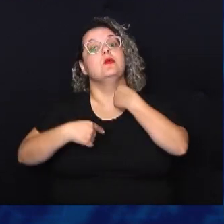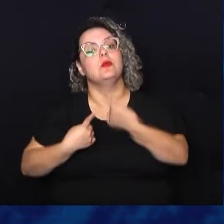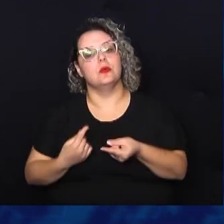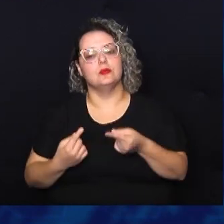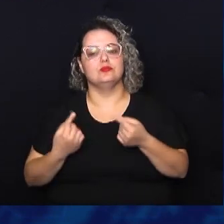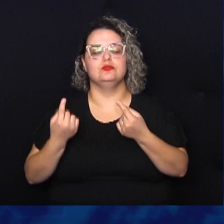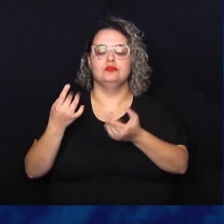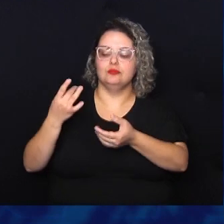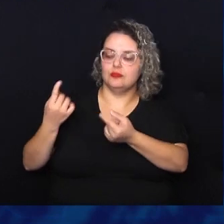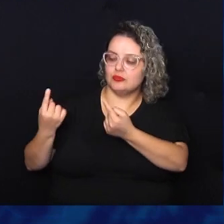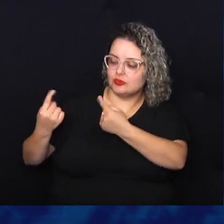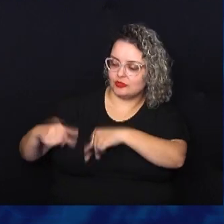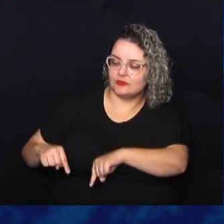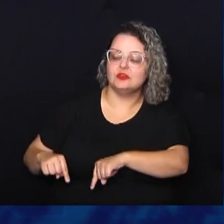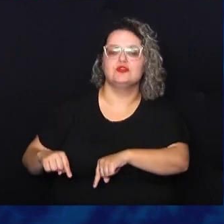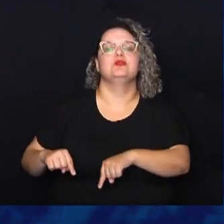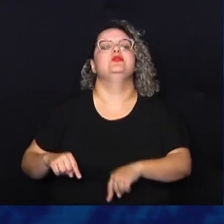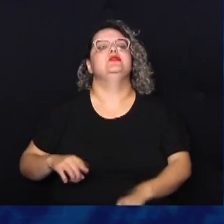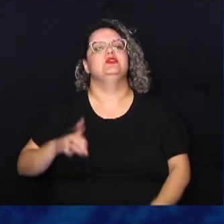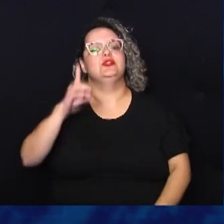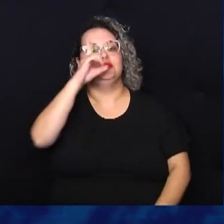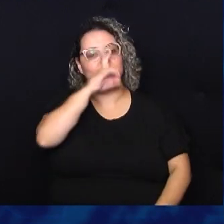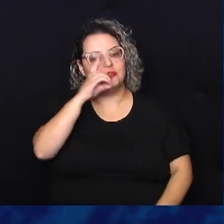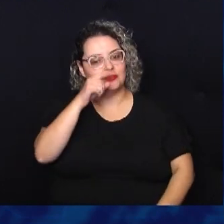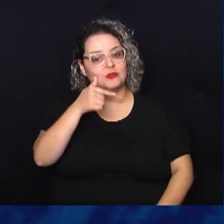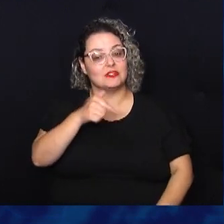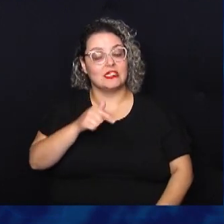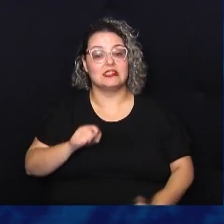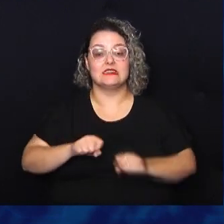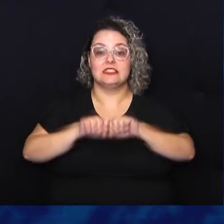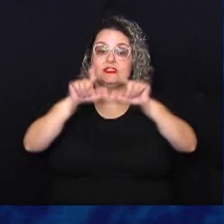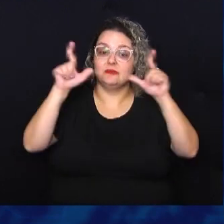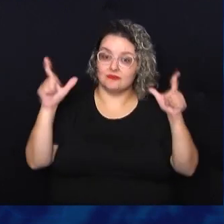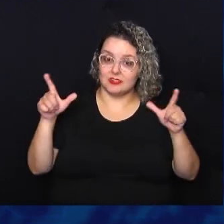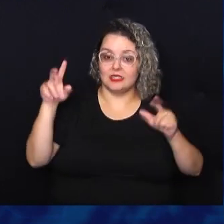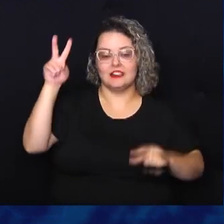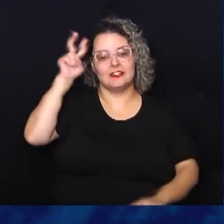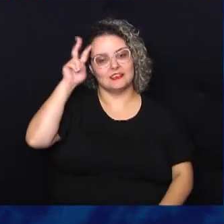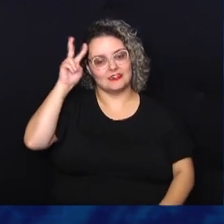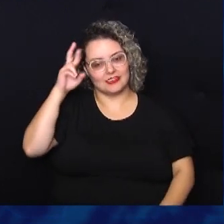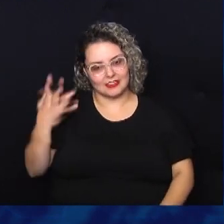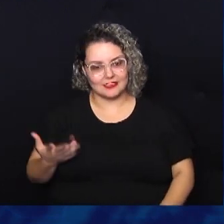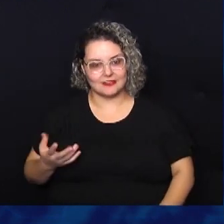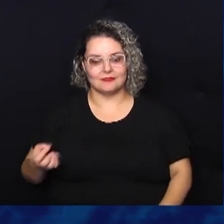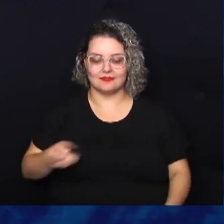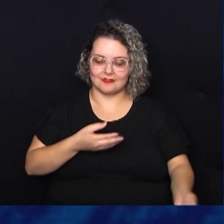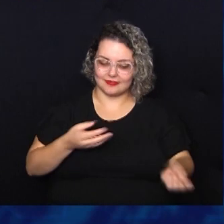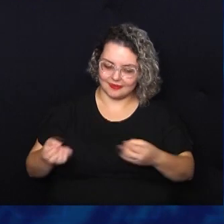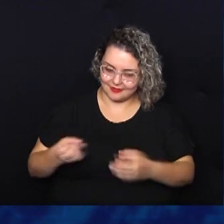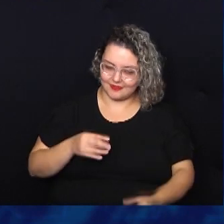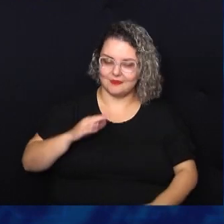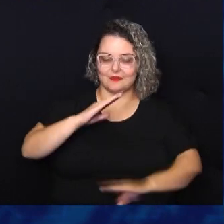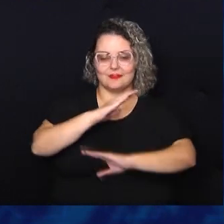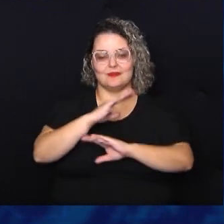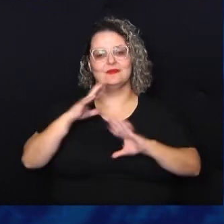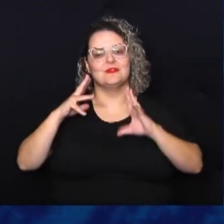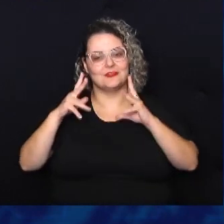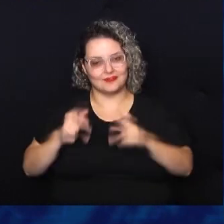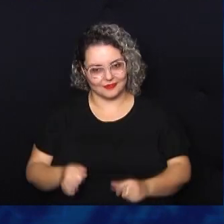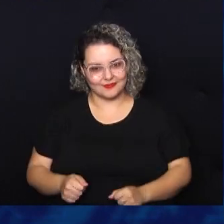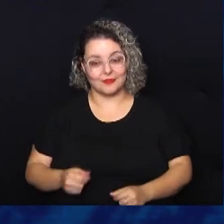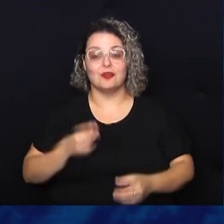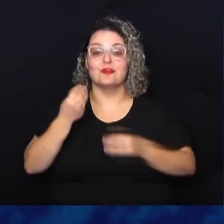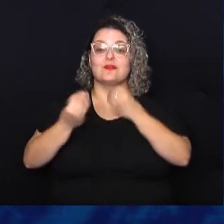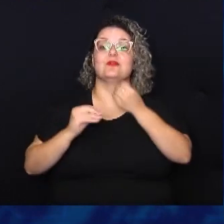se enfrentam no domingo às 7 horas da manhã. E aí na segunda-feira a gente atualiza aqui no Câmara Total, então, como